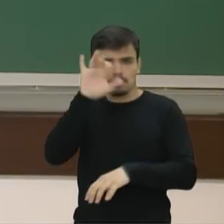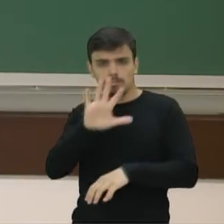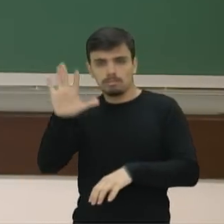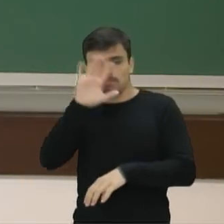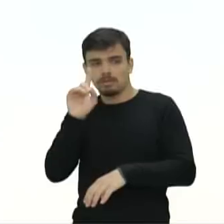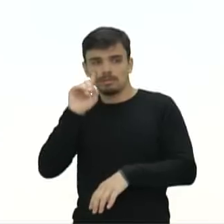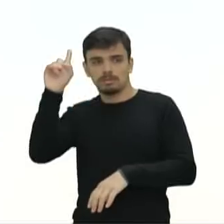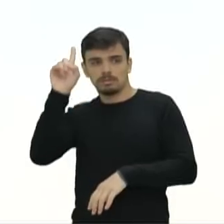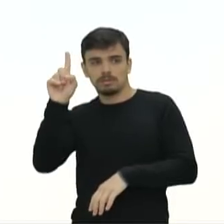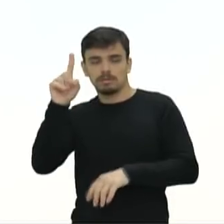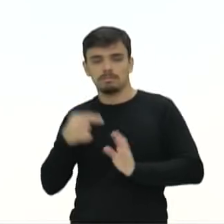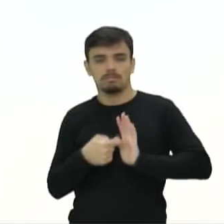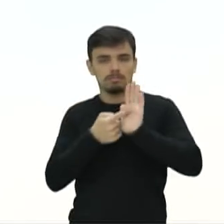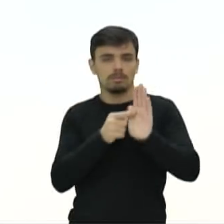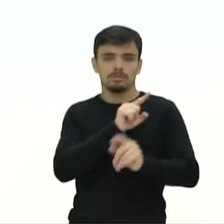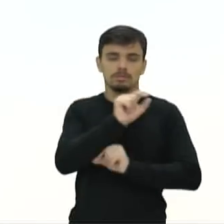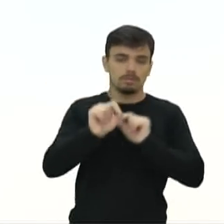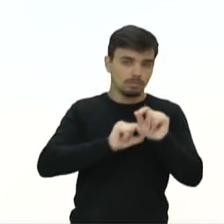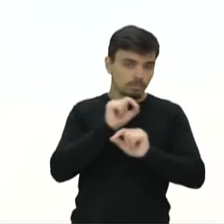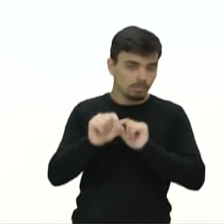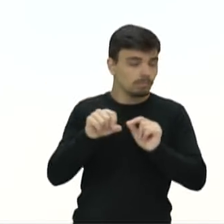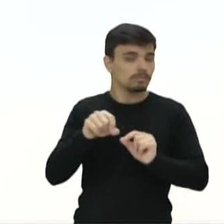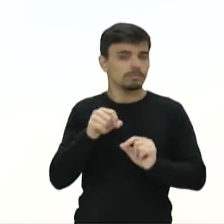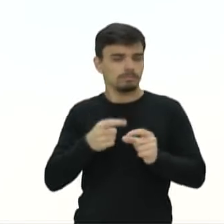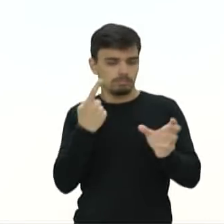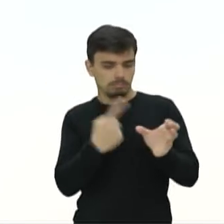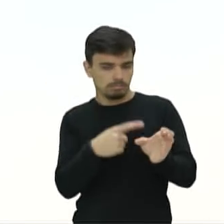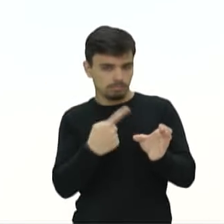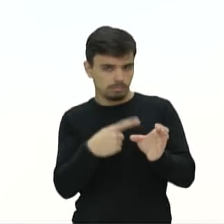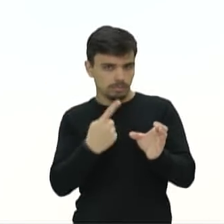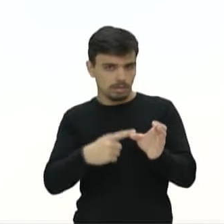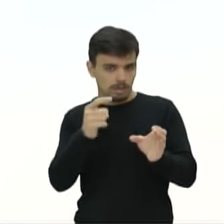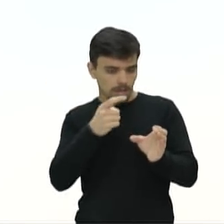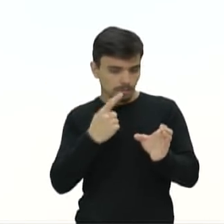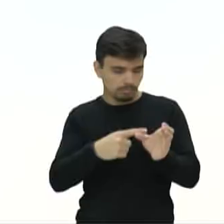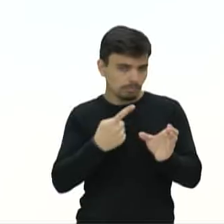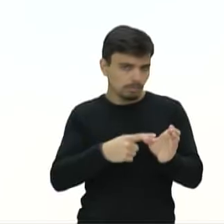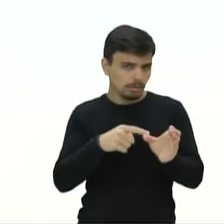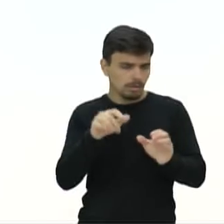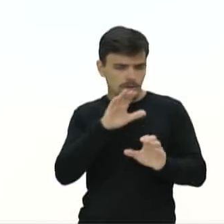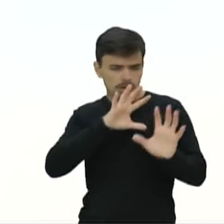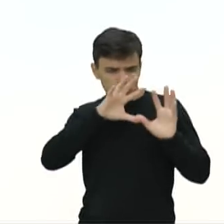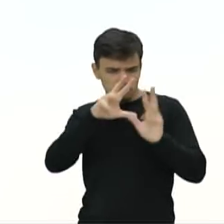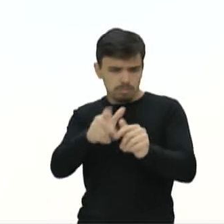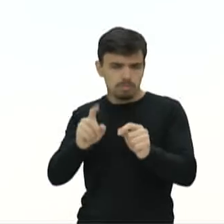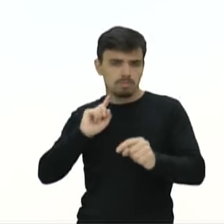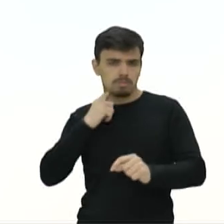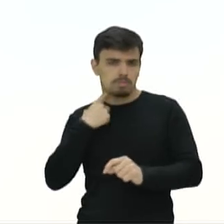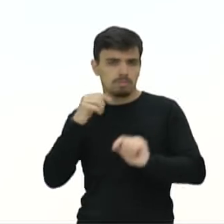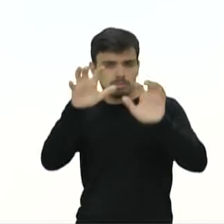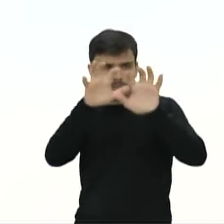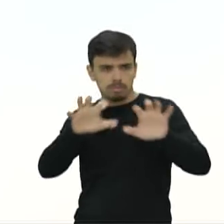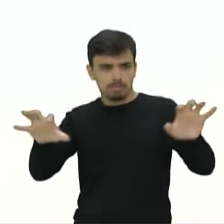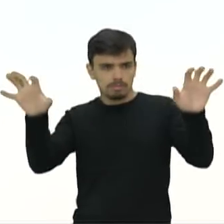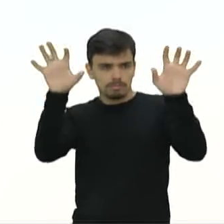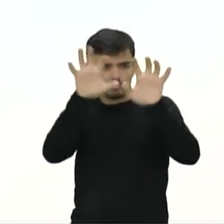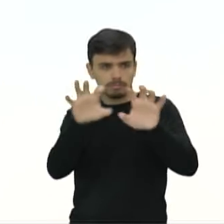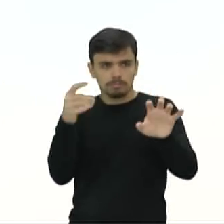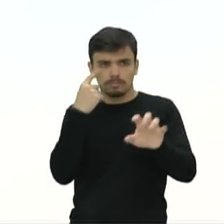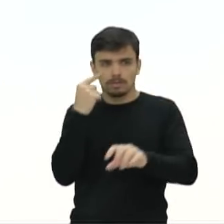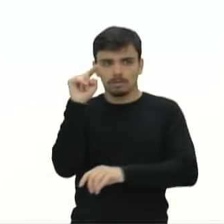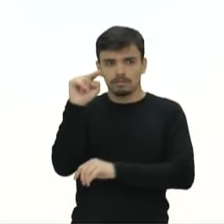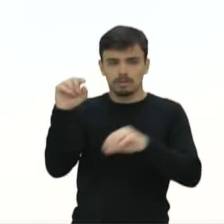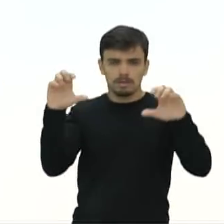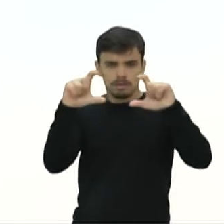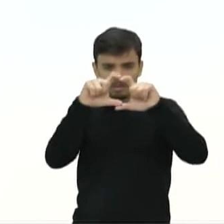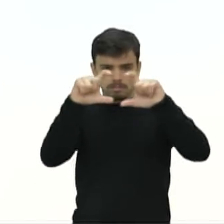vendo na tela, ela mostra para você uma cidade, uma área urbana, toda poluída. Você vai perceber que bem aqui no meio